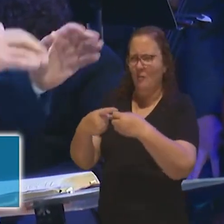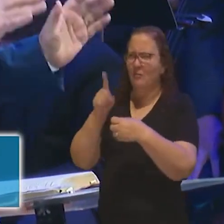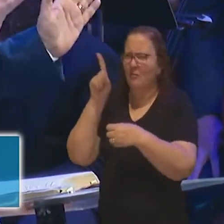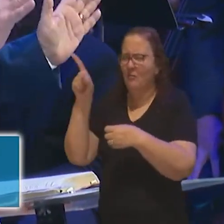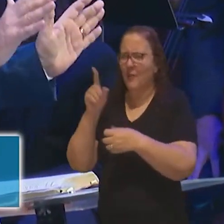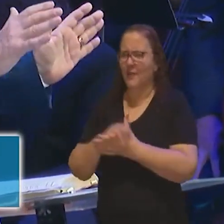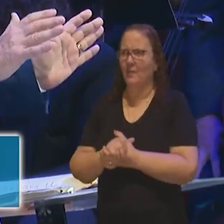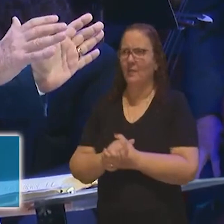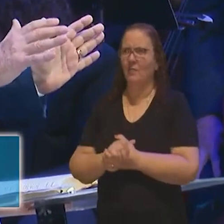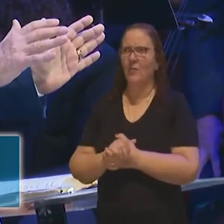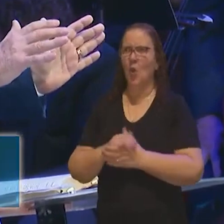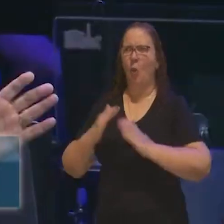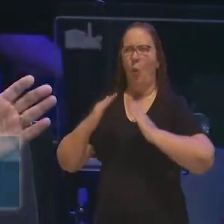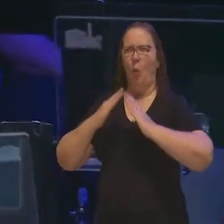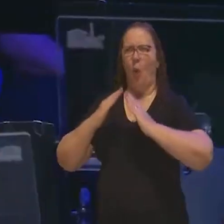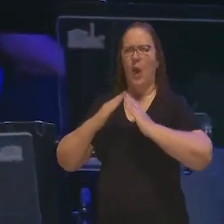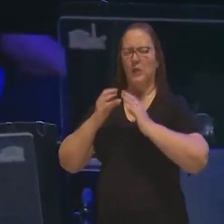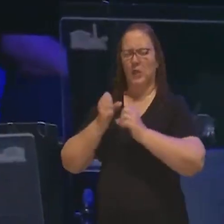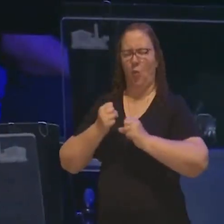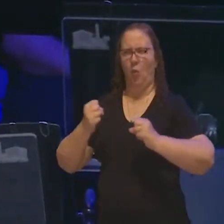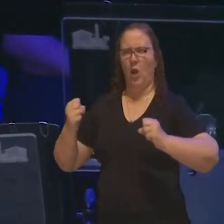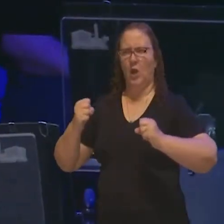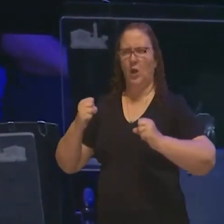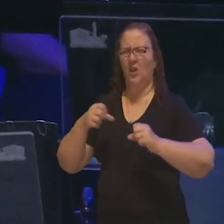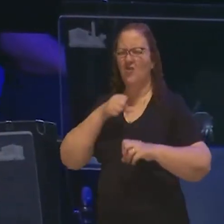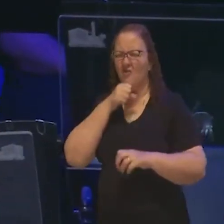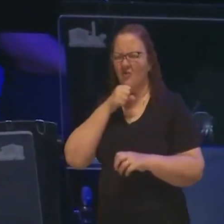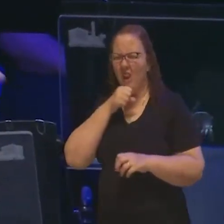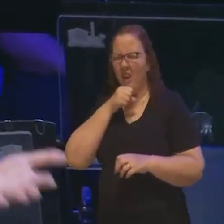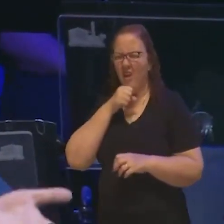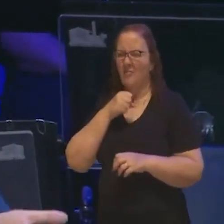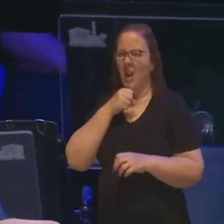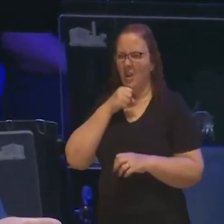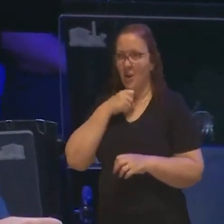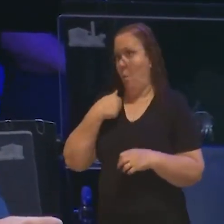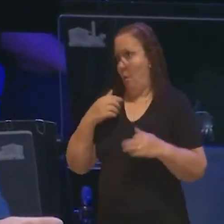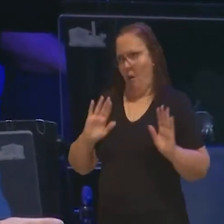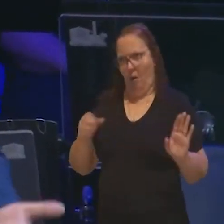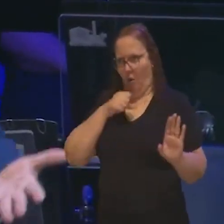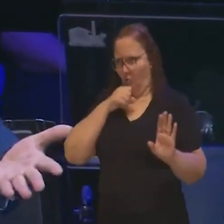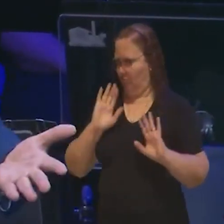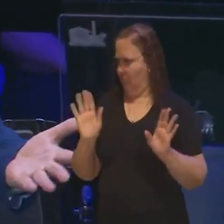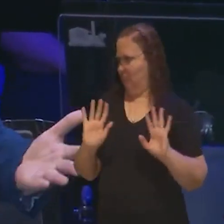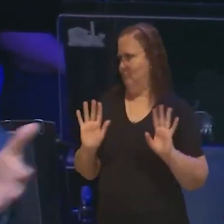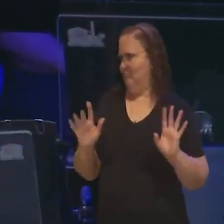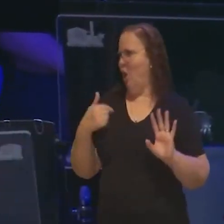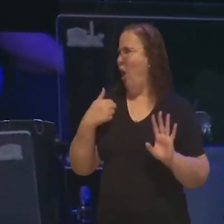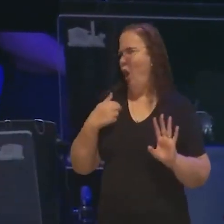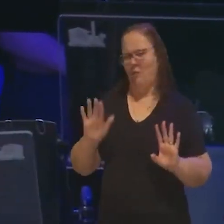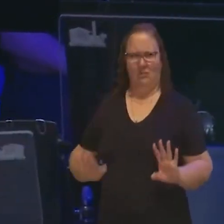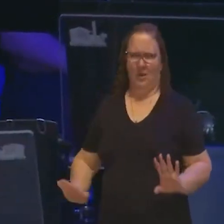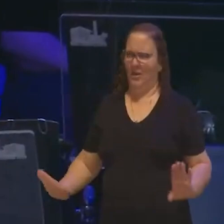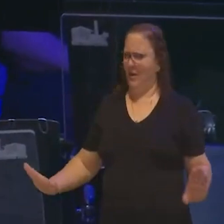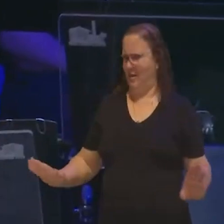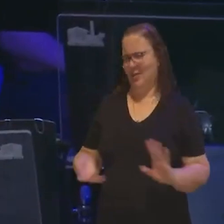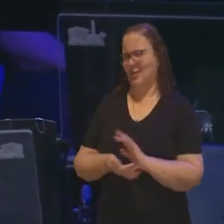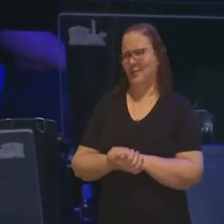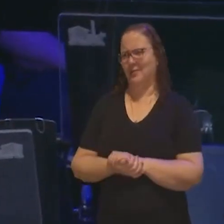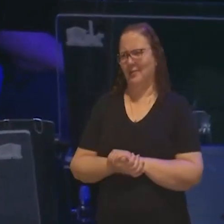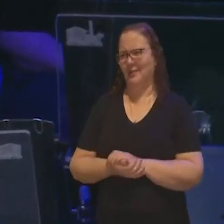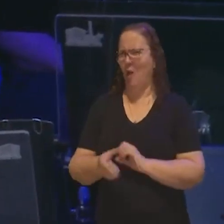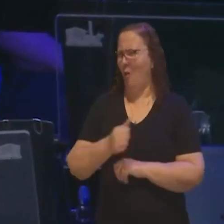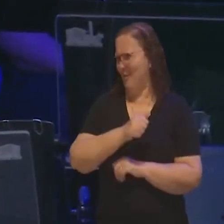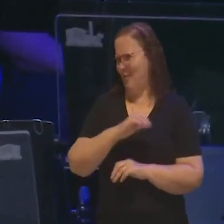Um casarão velho. Naquele Rio antigo, não que eu seja antigo. Eu era uma criança naquele tempo, um